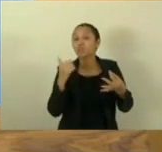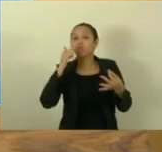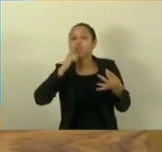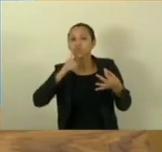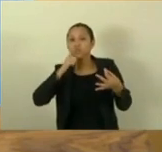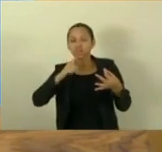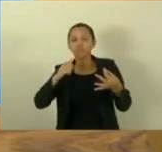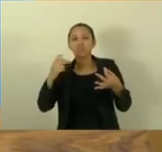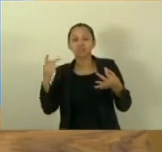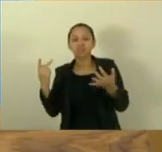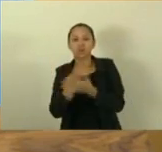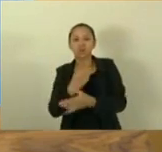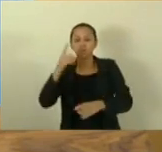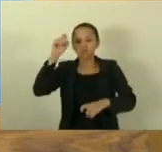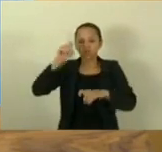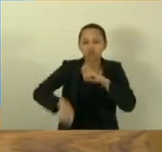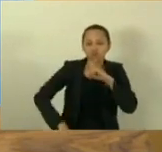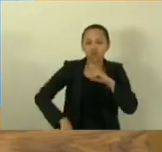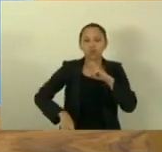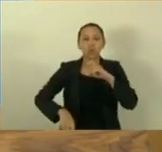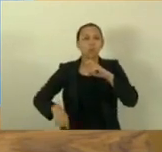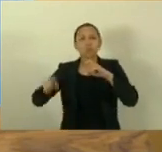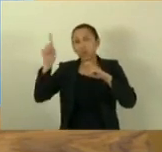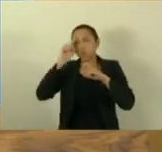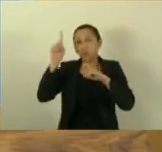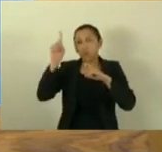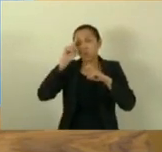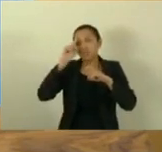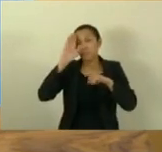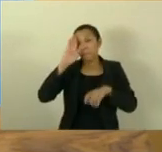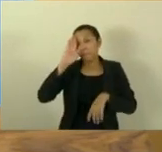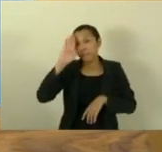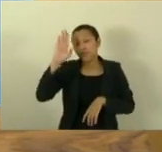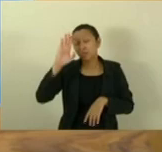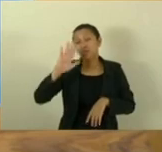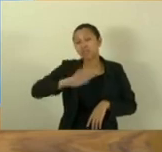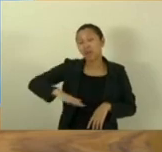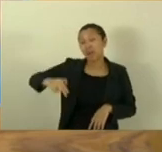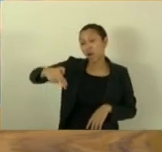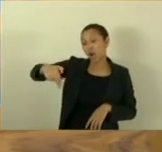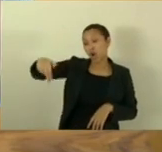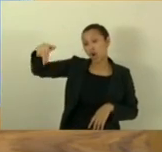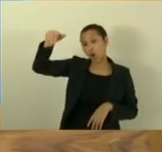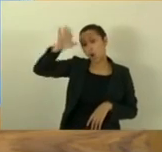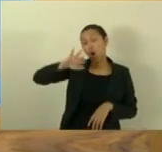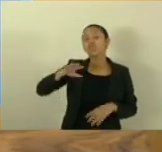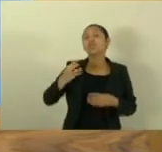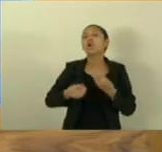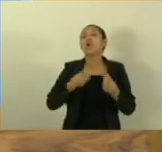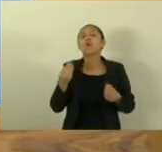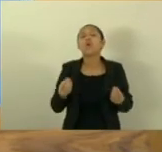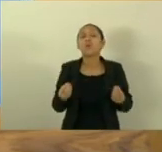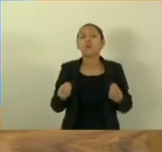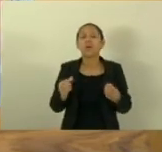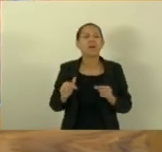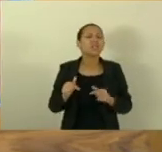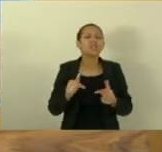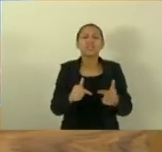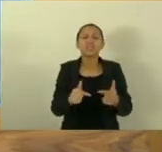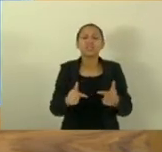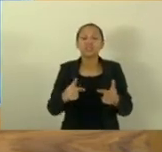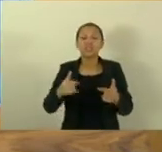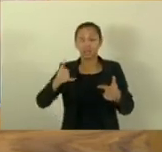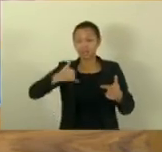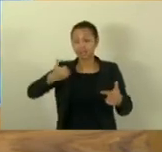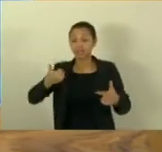são estupradas diariamente, especialmente na região norte de nosso estado. Como é que nós vamos fazer com isso? Meninas de